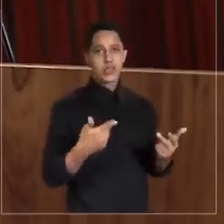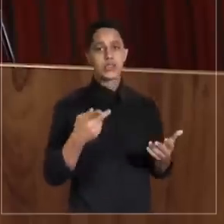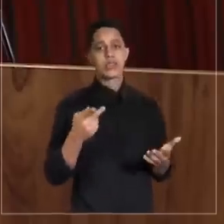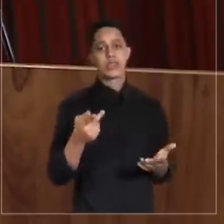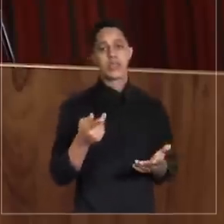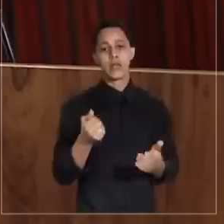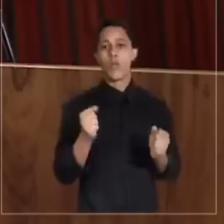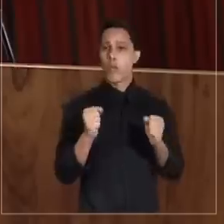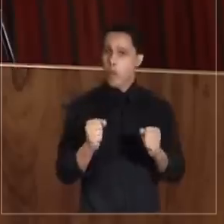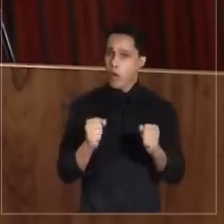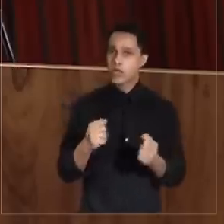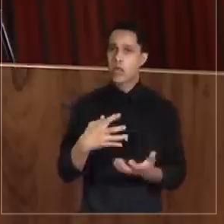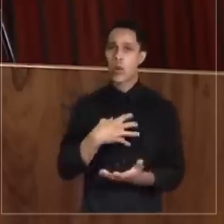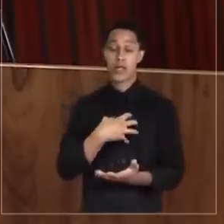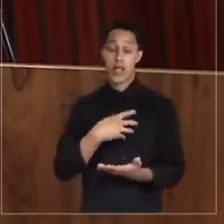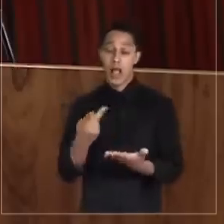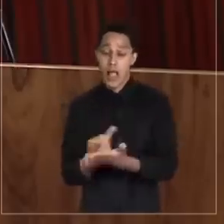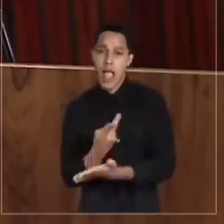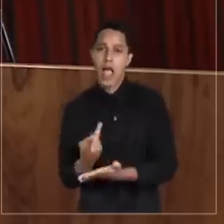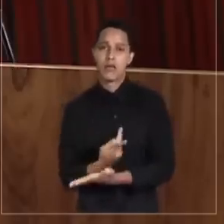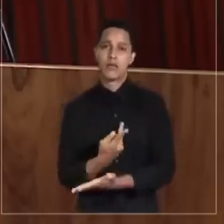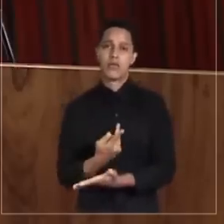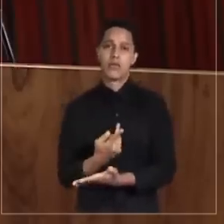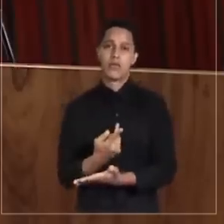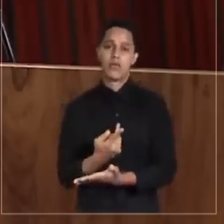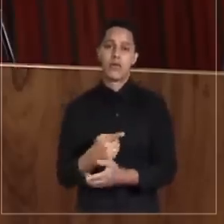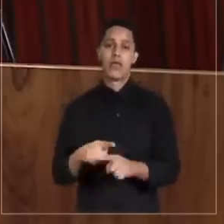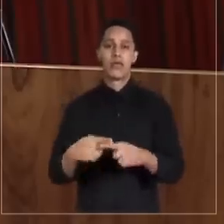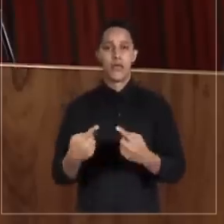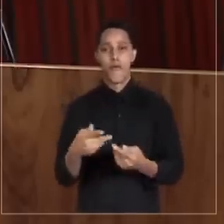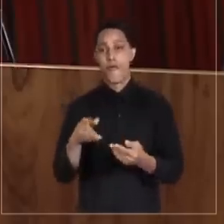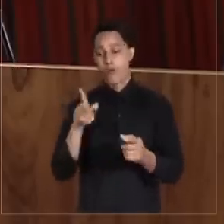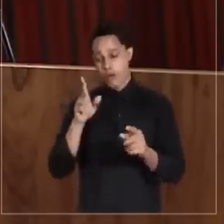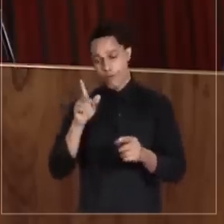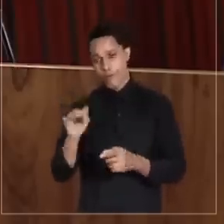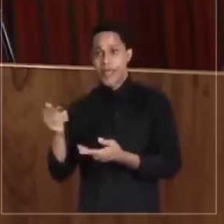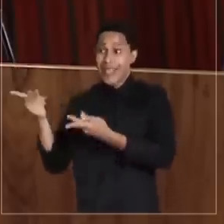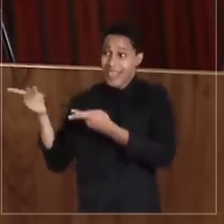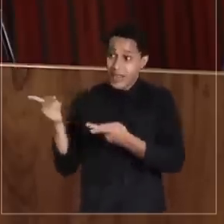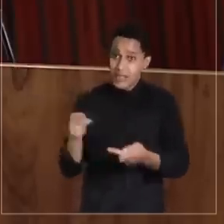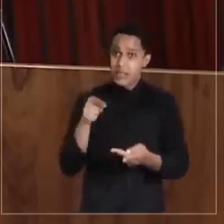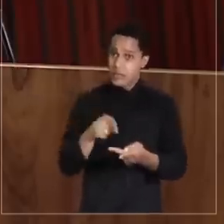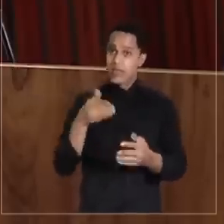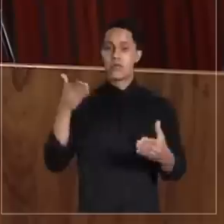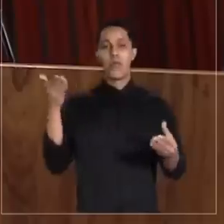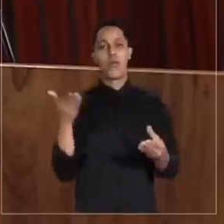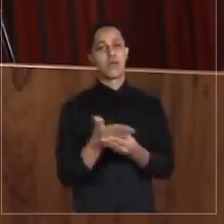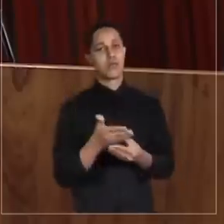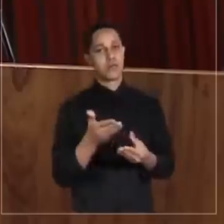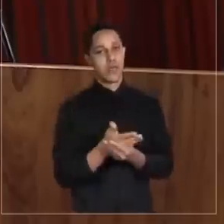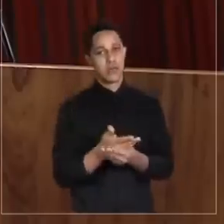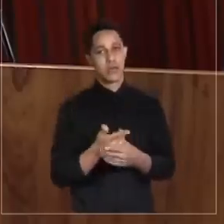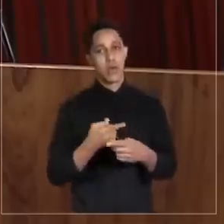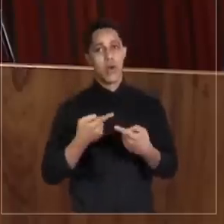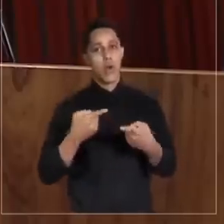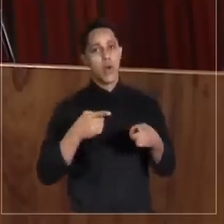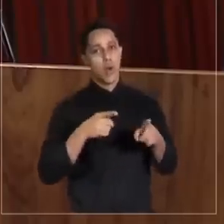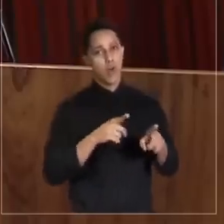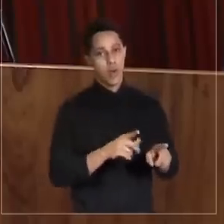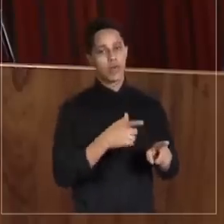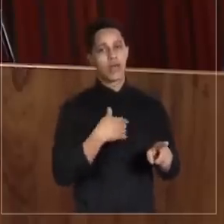podem ser considerados ilícitos. Foi o que foi trazido neste caso, contra